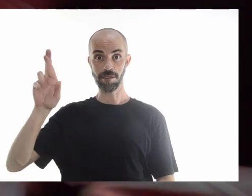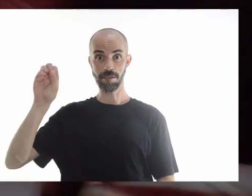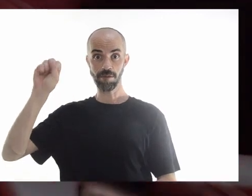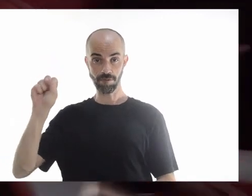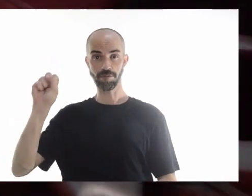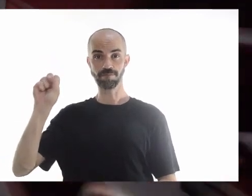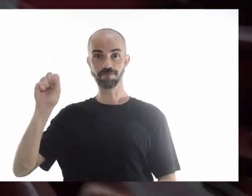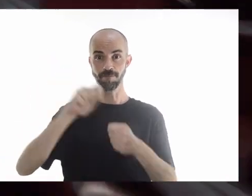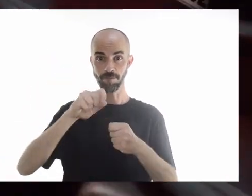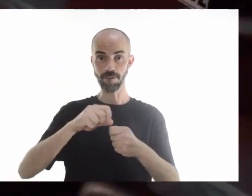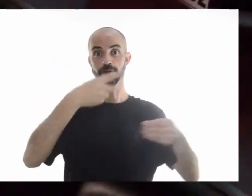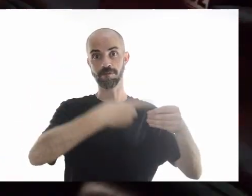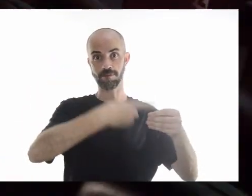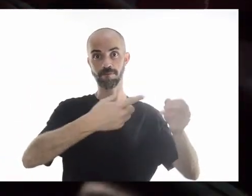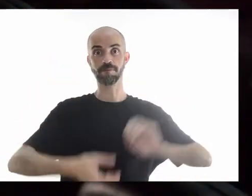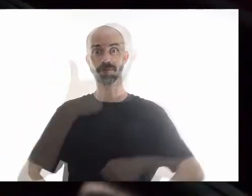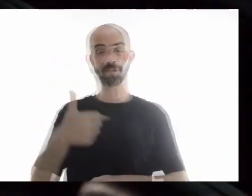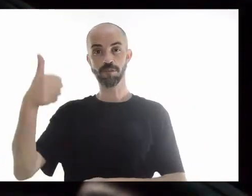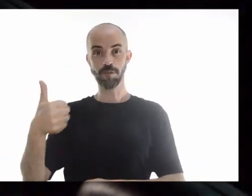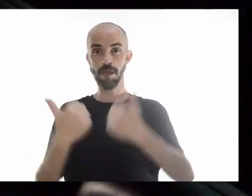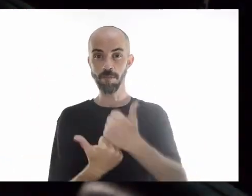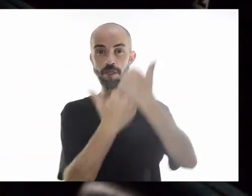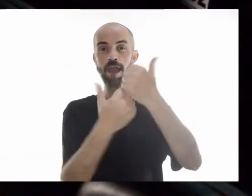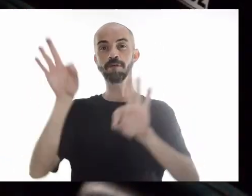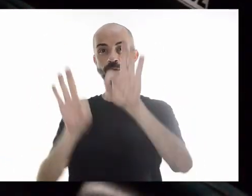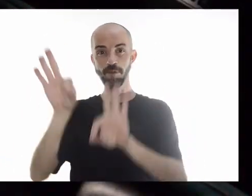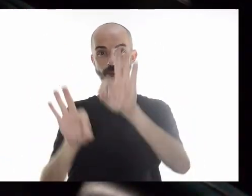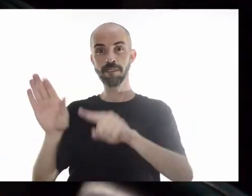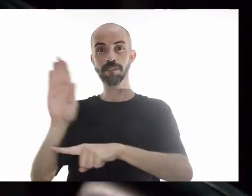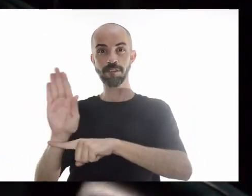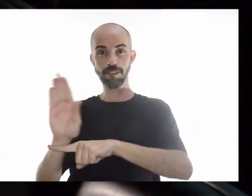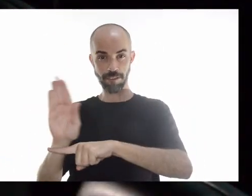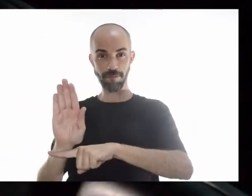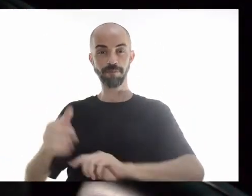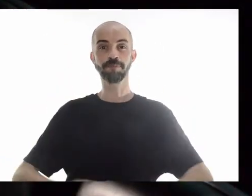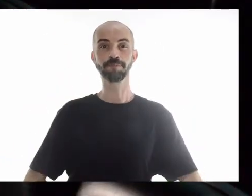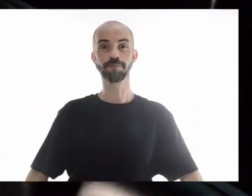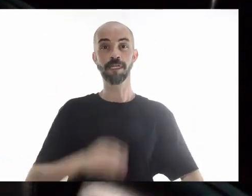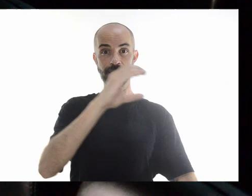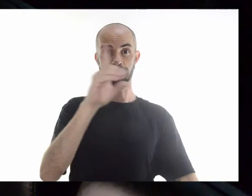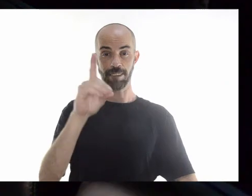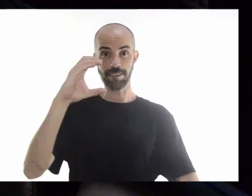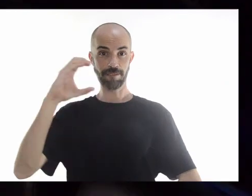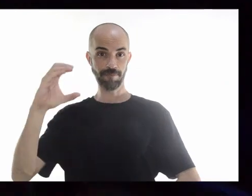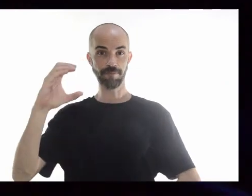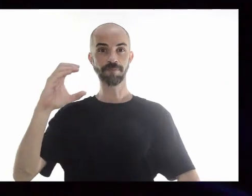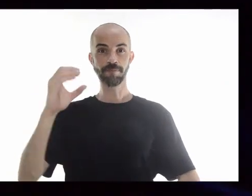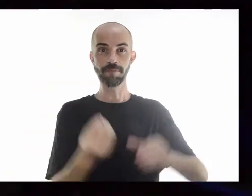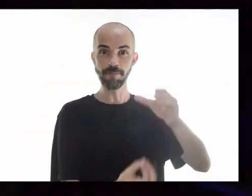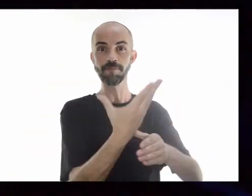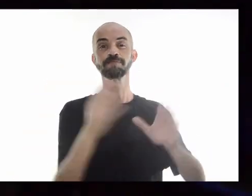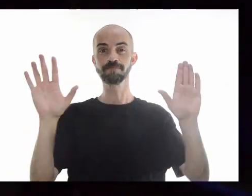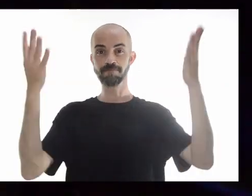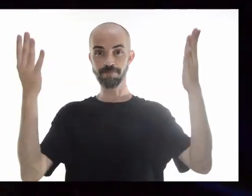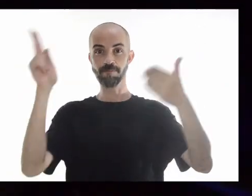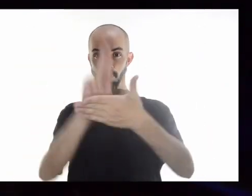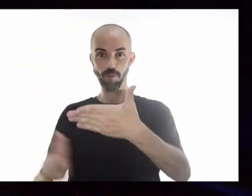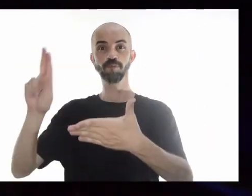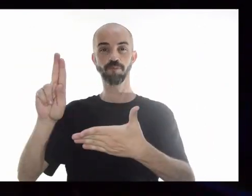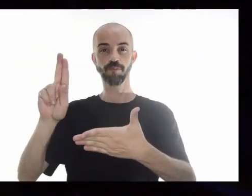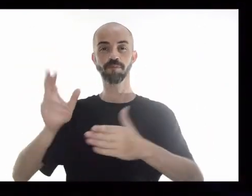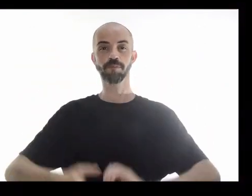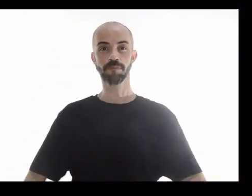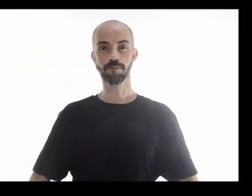atuação da locadora Vídeo 21. A Vídeo 21 apoiava muitos projetos de cineclubismo, do CDCC e de